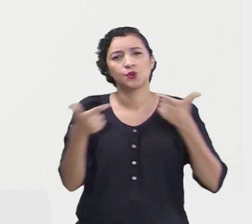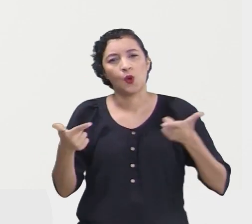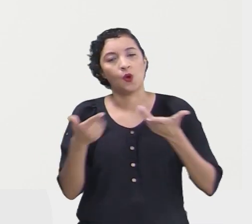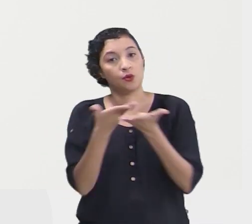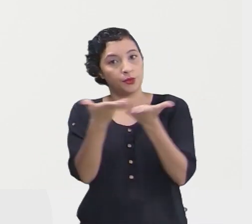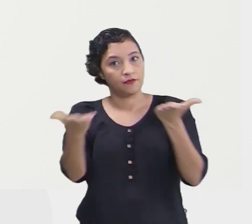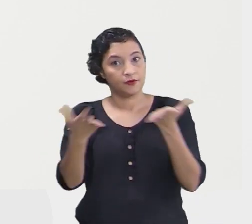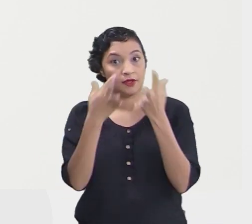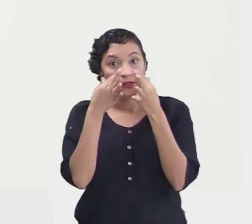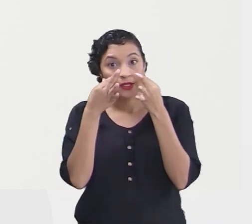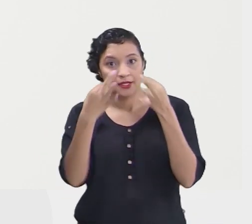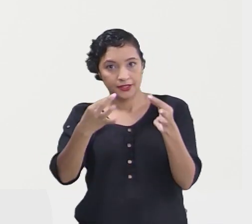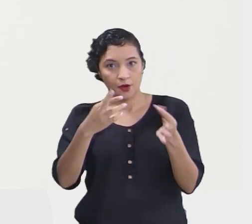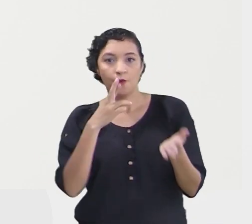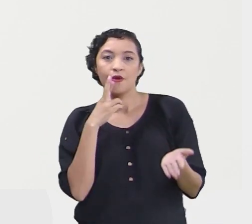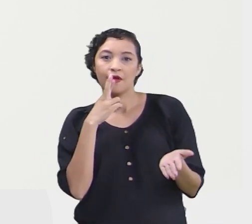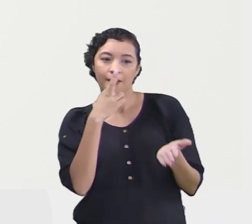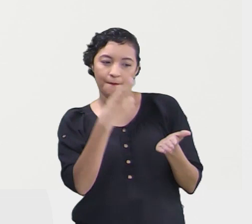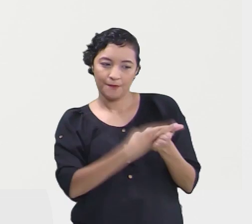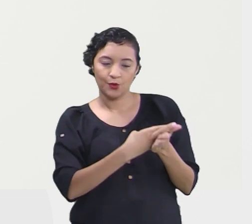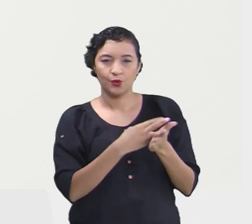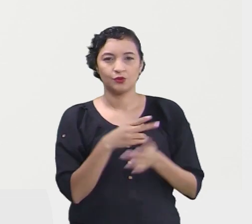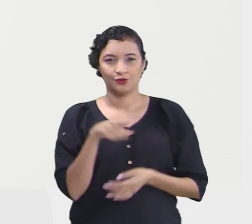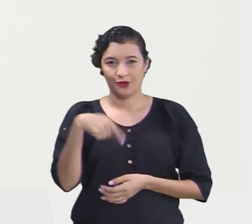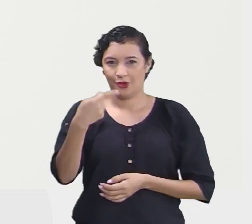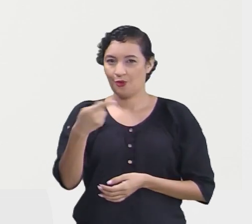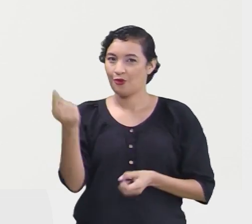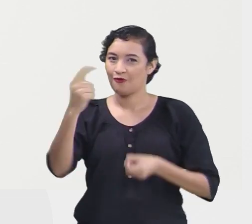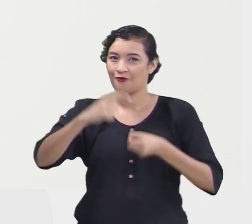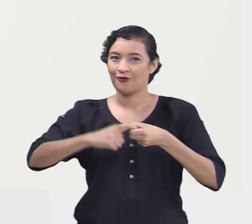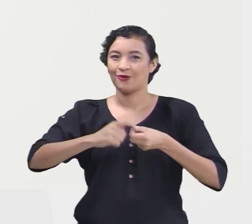presta atenção e responde isso aí, que já já eu volto.